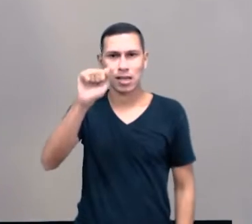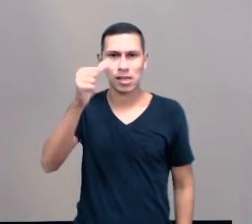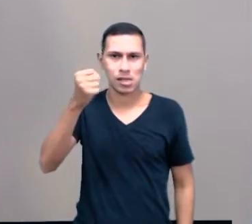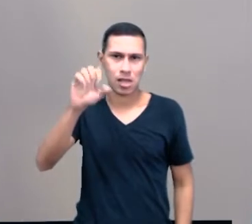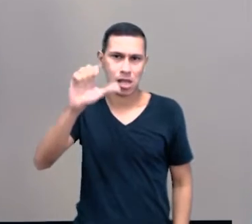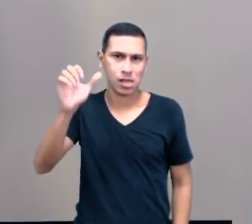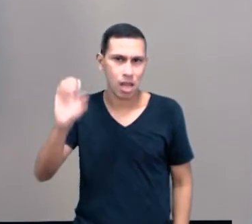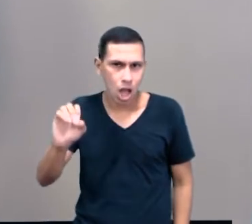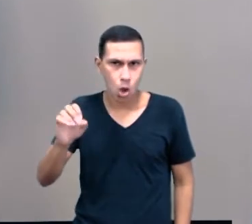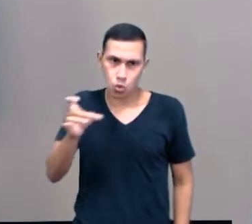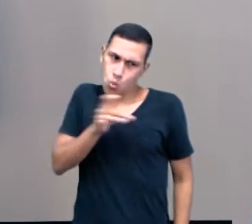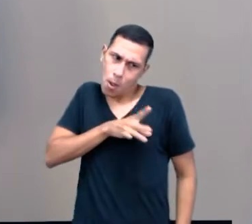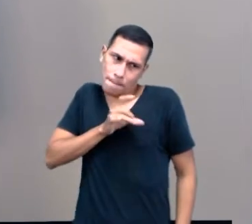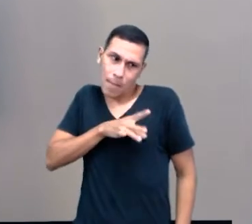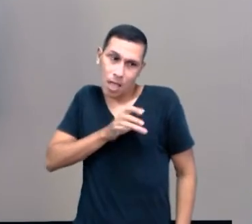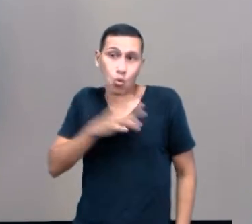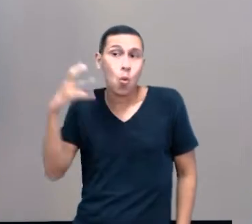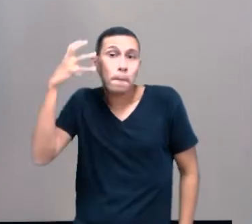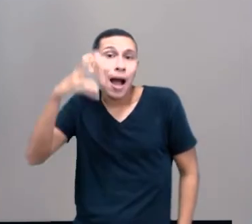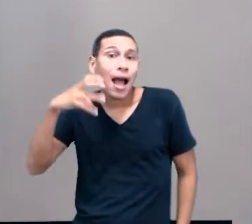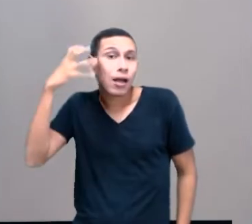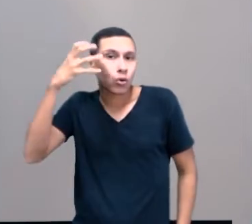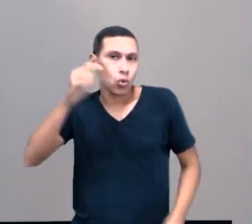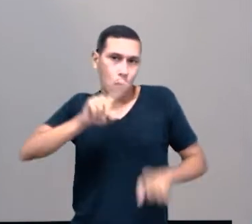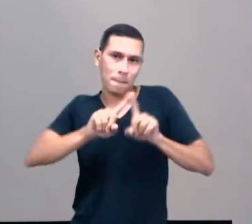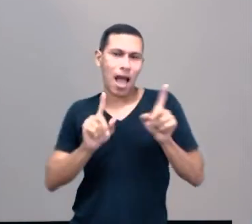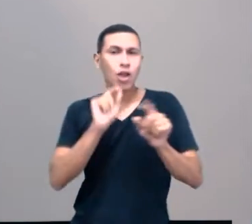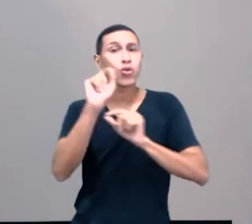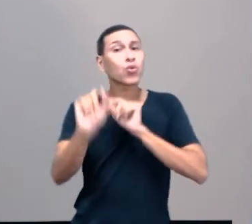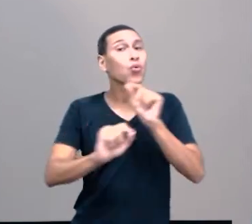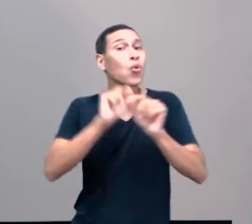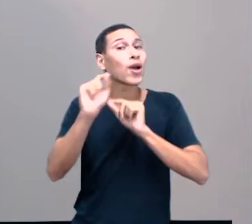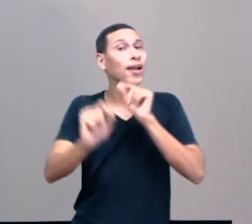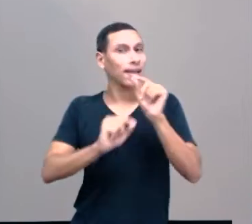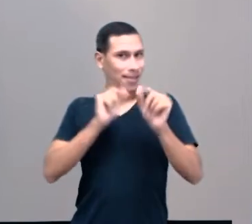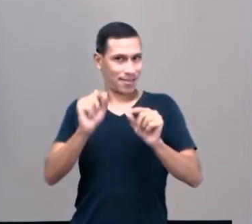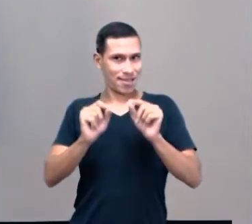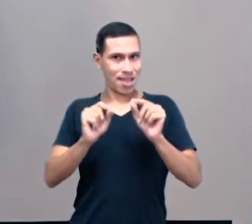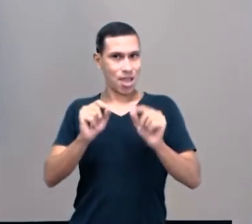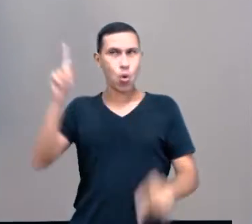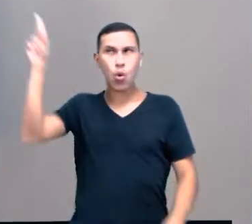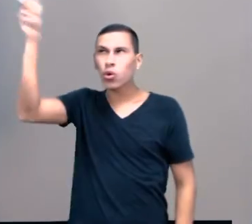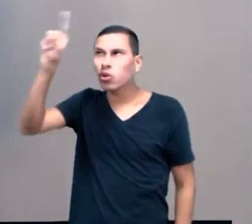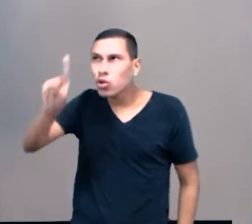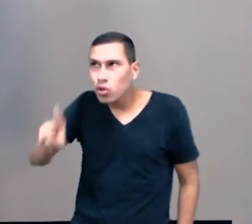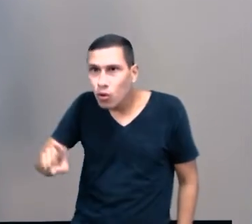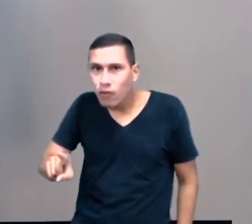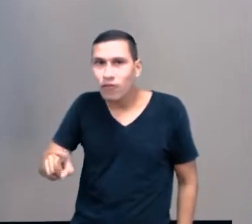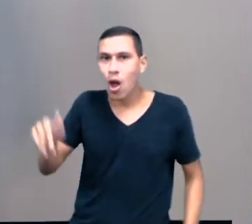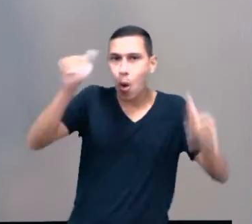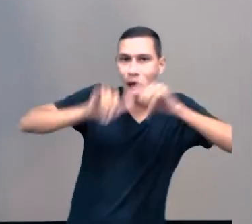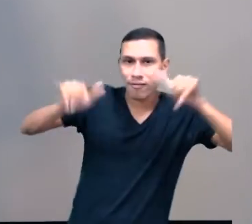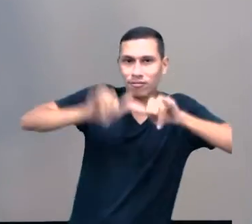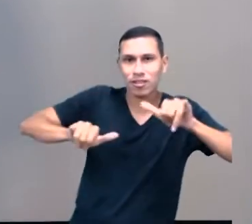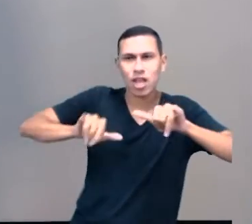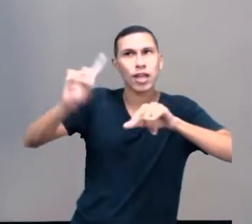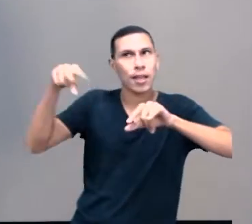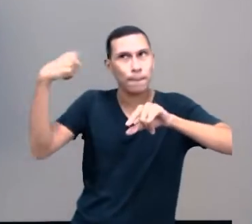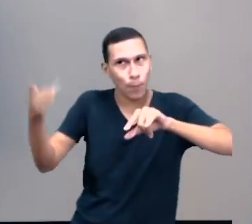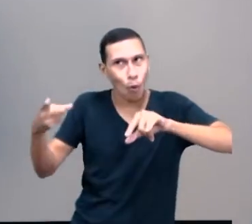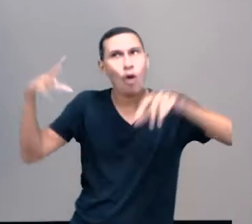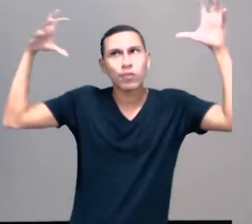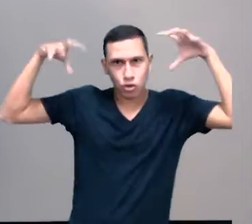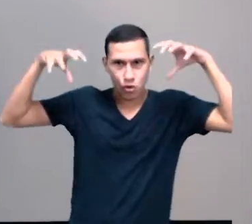do barulho do trovão, não é o medo do trovão, mas sim do que o trovão anuncia, não é que é a chuva.